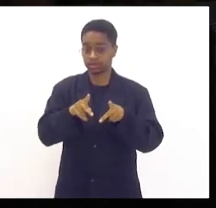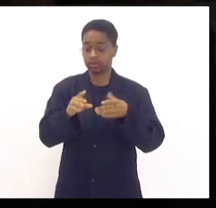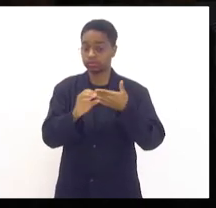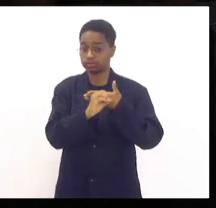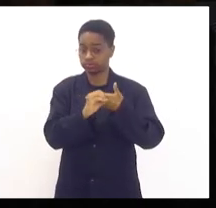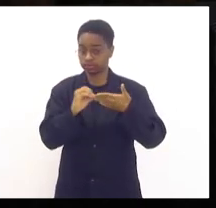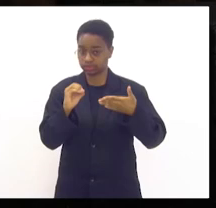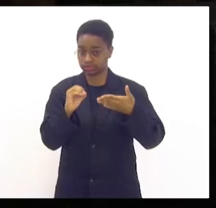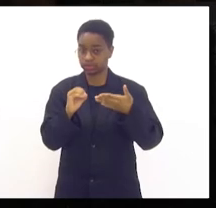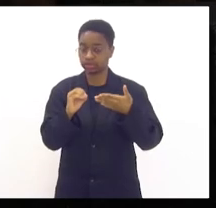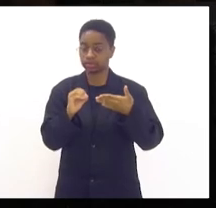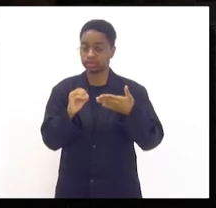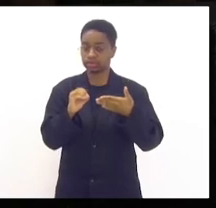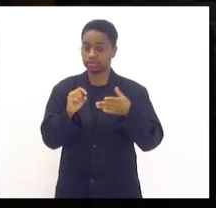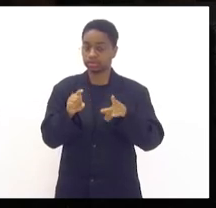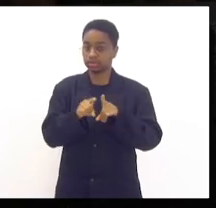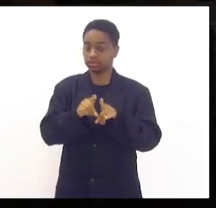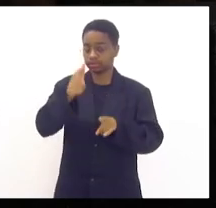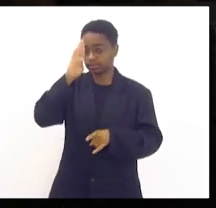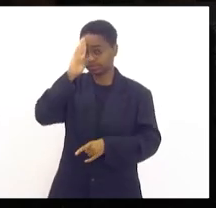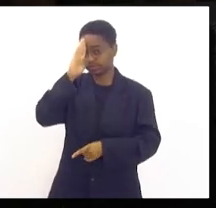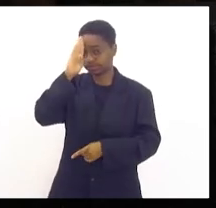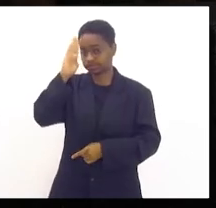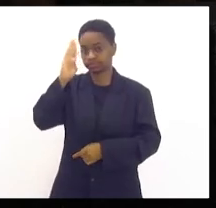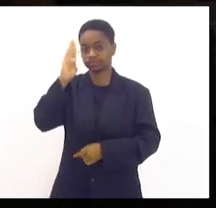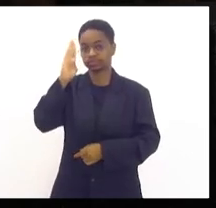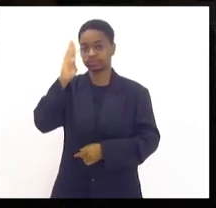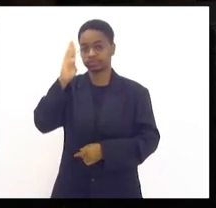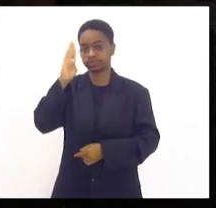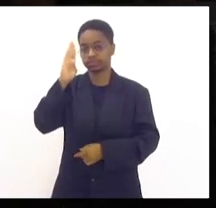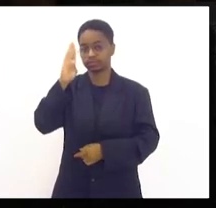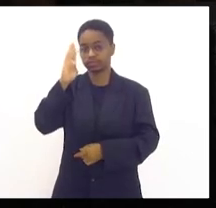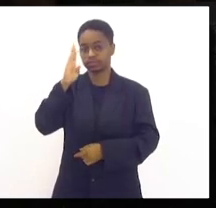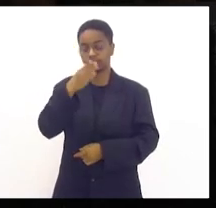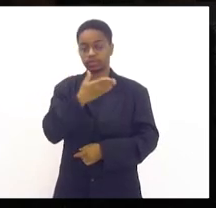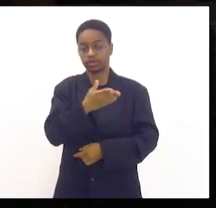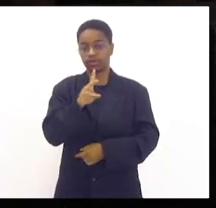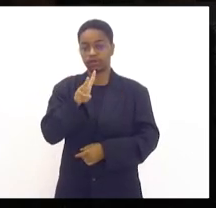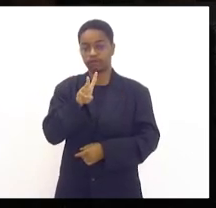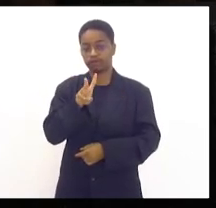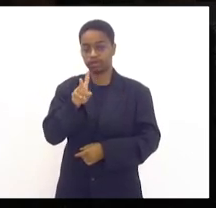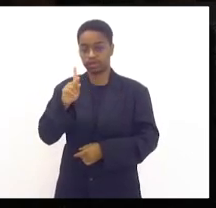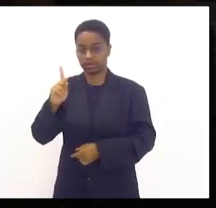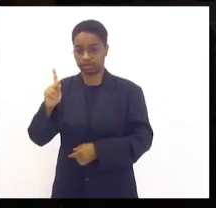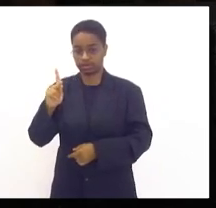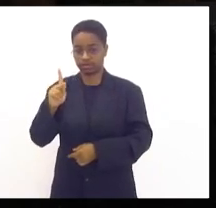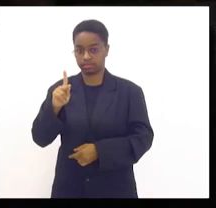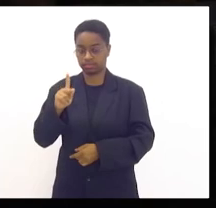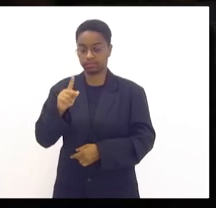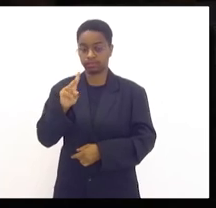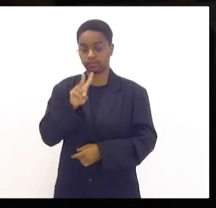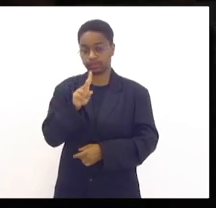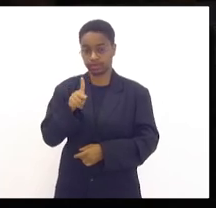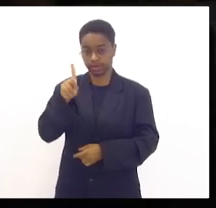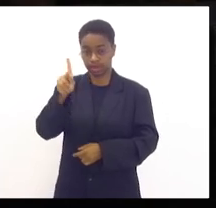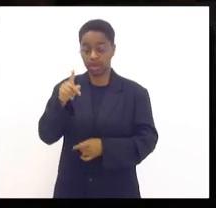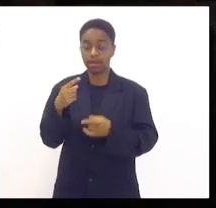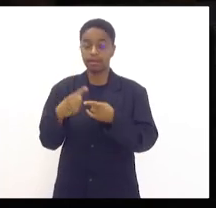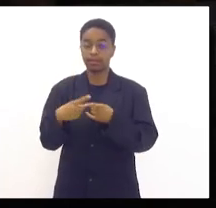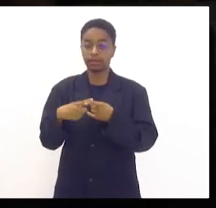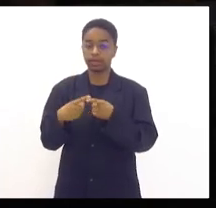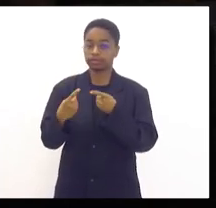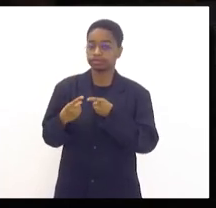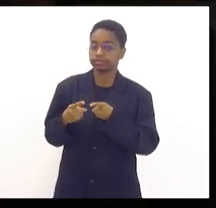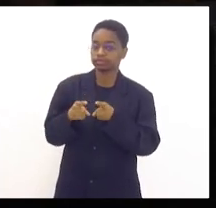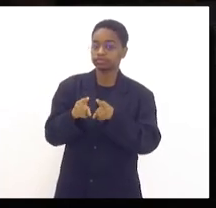Oeste, em especial, neste caso, de Vila Kennedy. Porque,